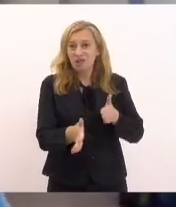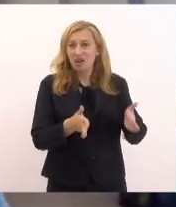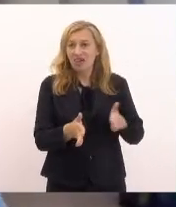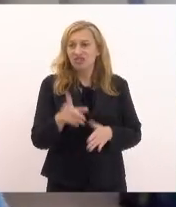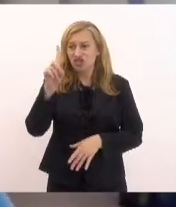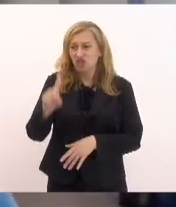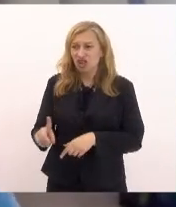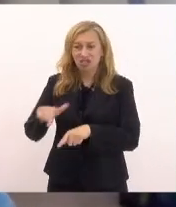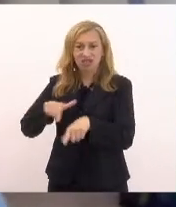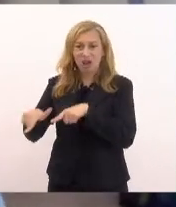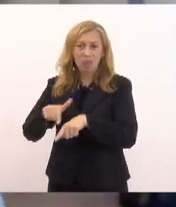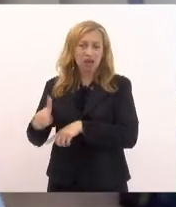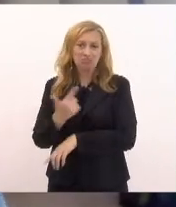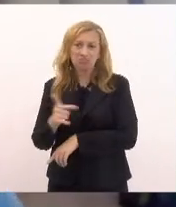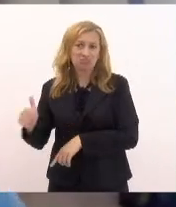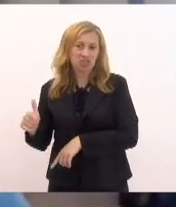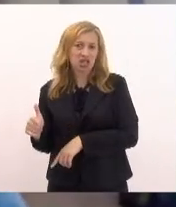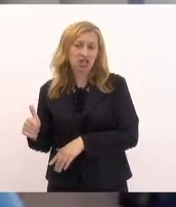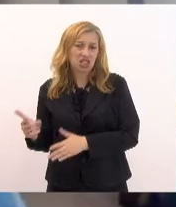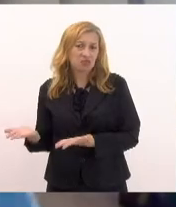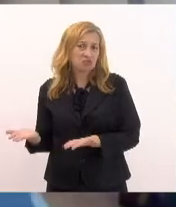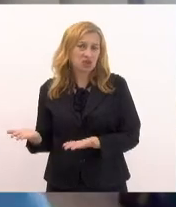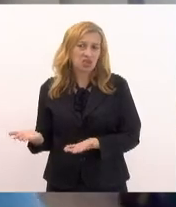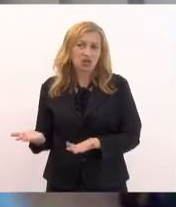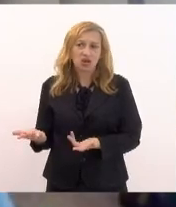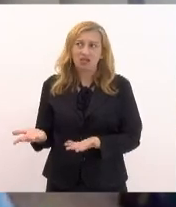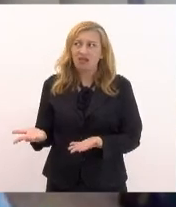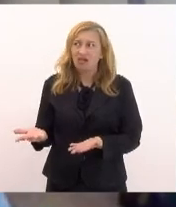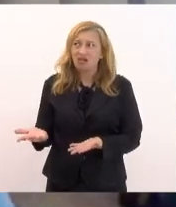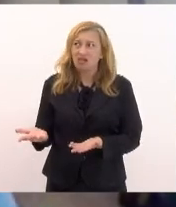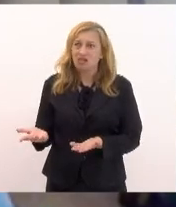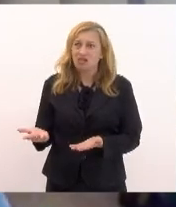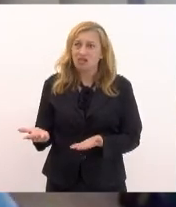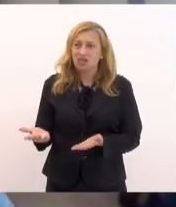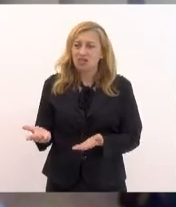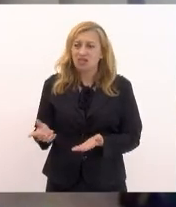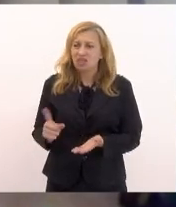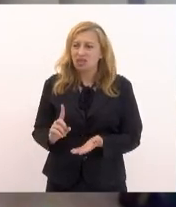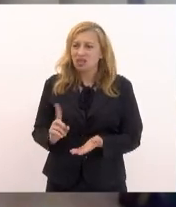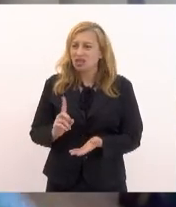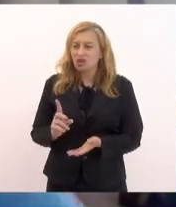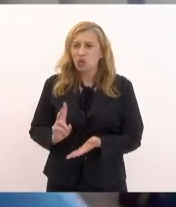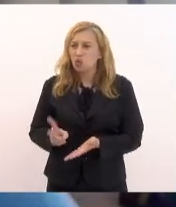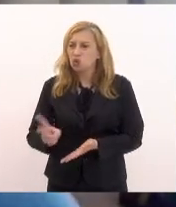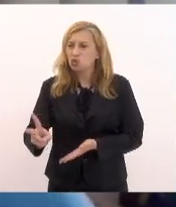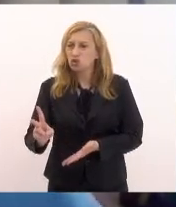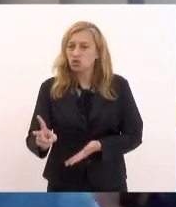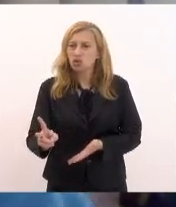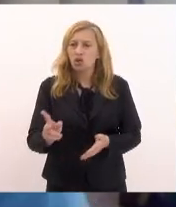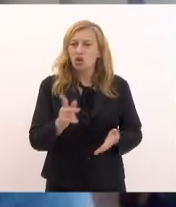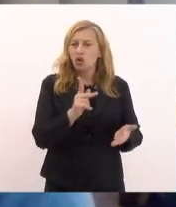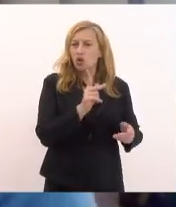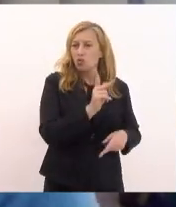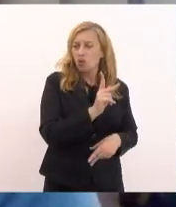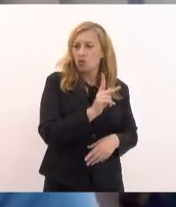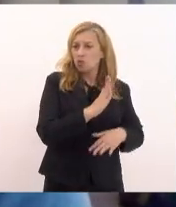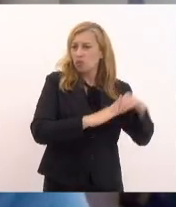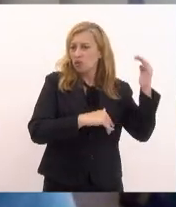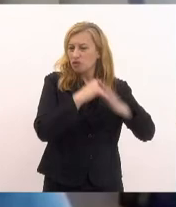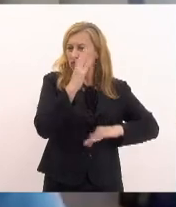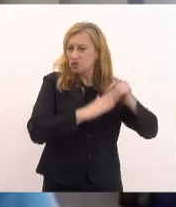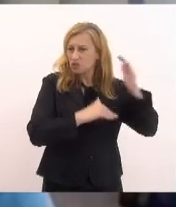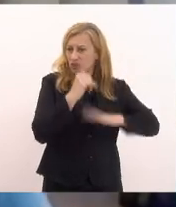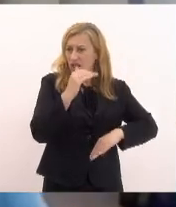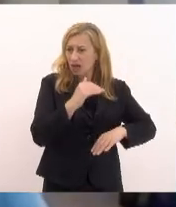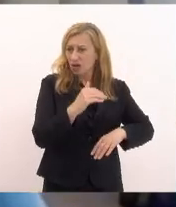trabalhista, de forma rotativa, de forma descontínua, porque aí o profissional passa em outro concurso, ganha uma proposta de trabalho